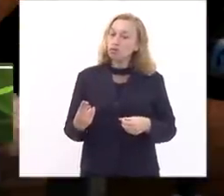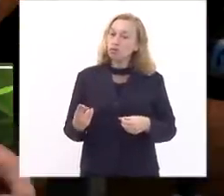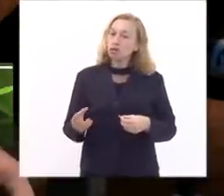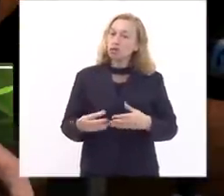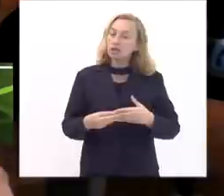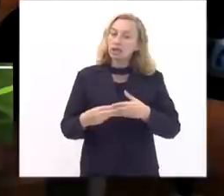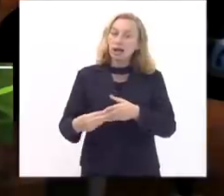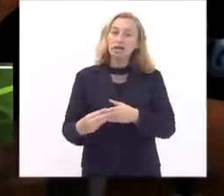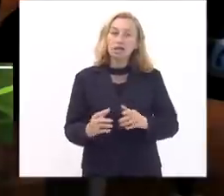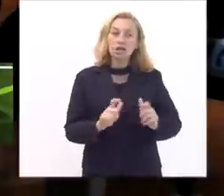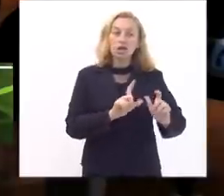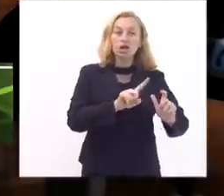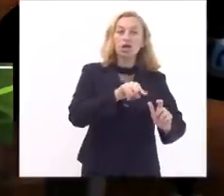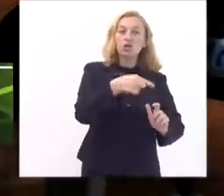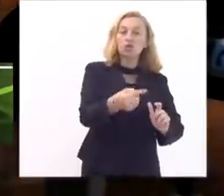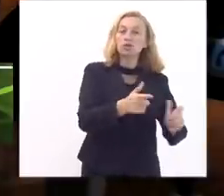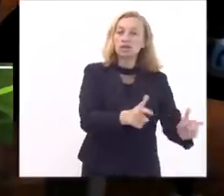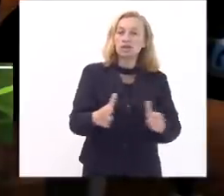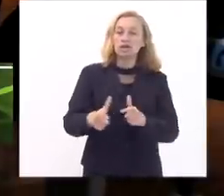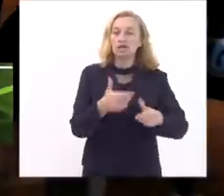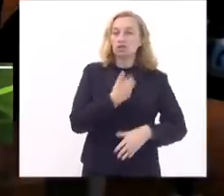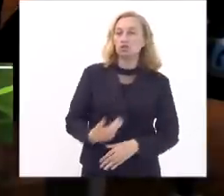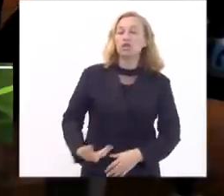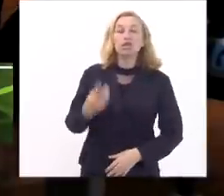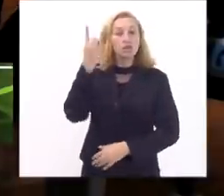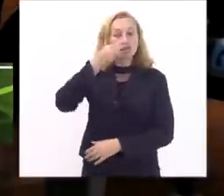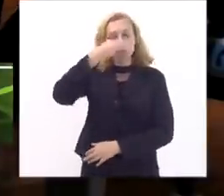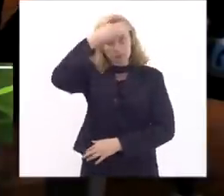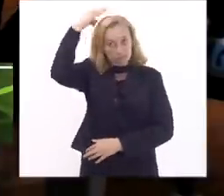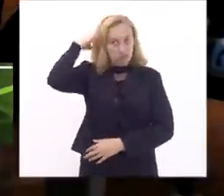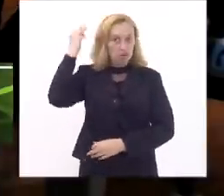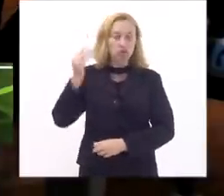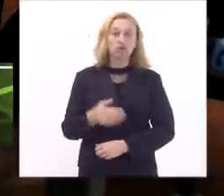do governo, deputado Márcio Pacheco. Eu queria...